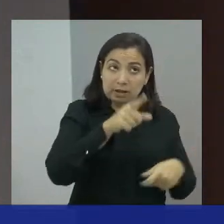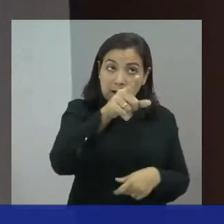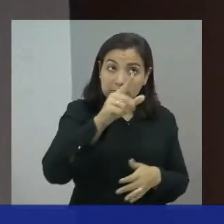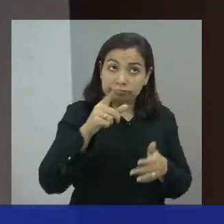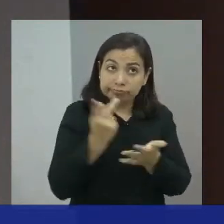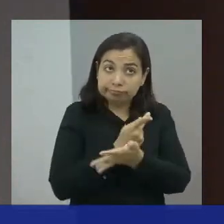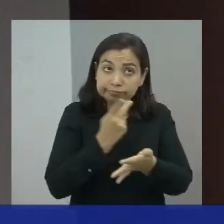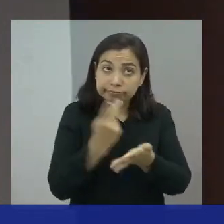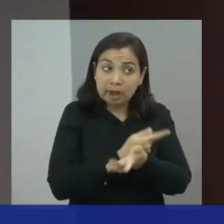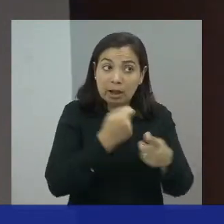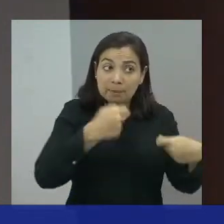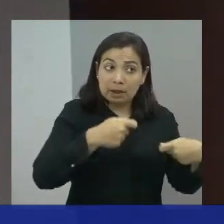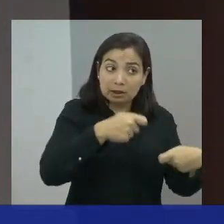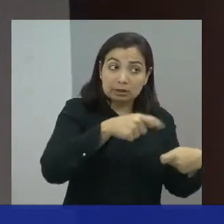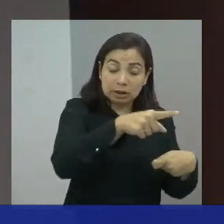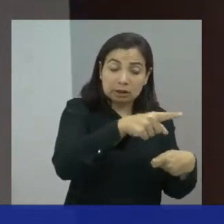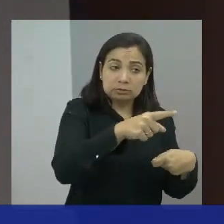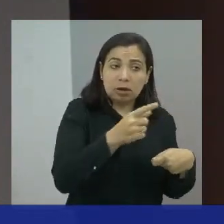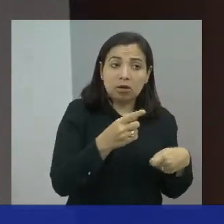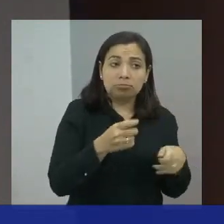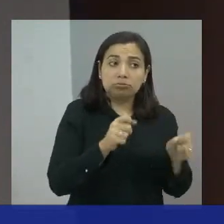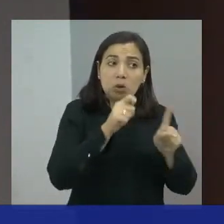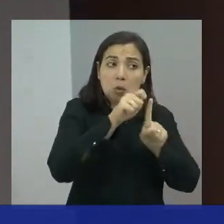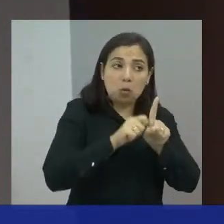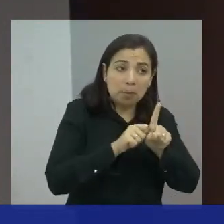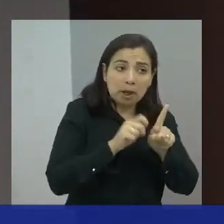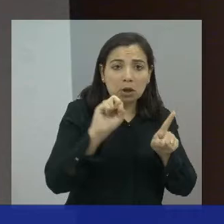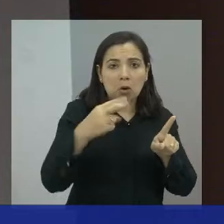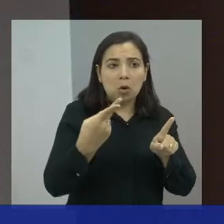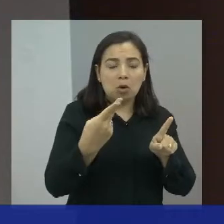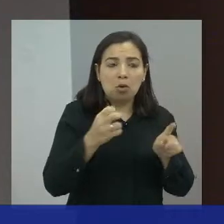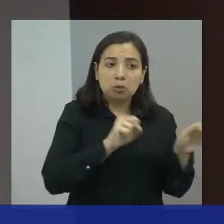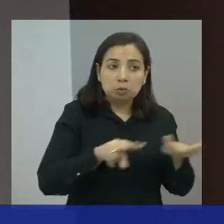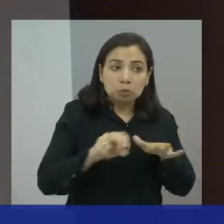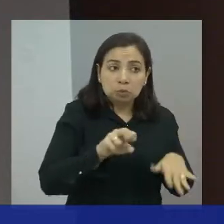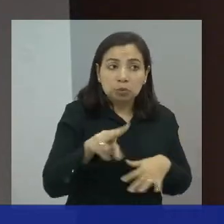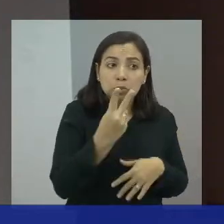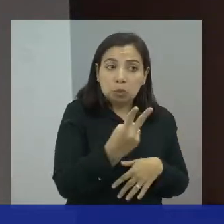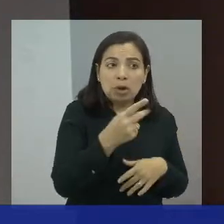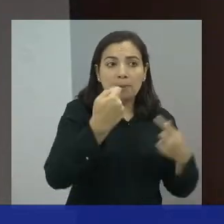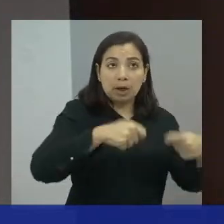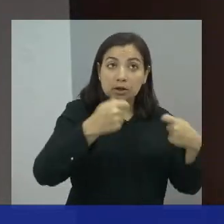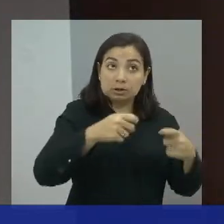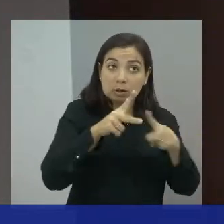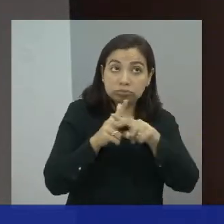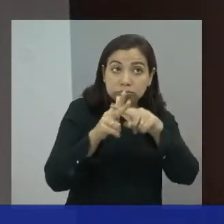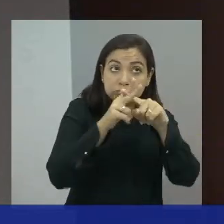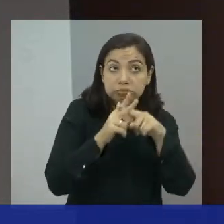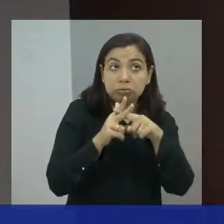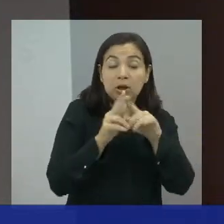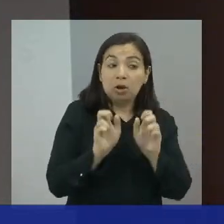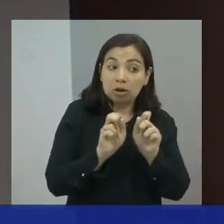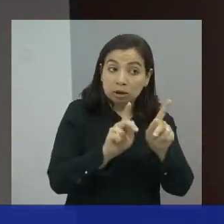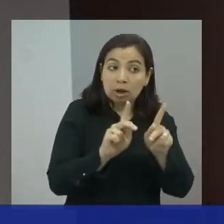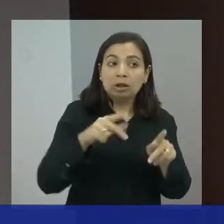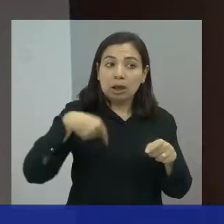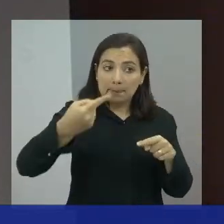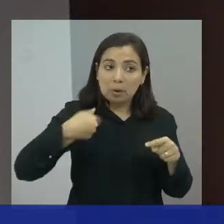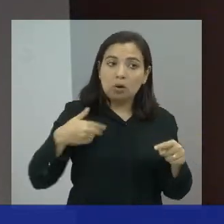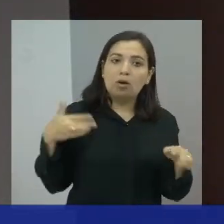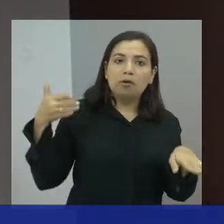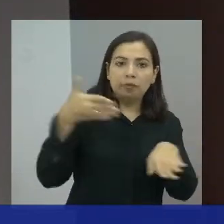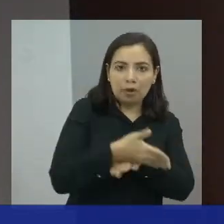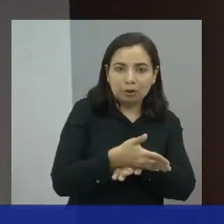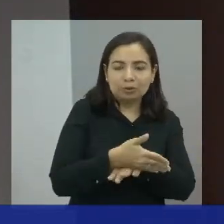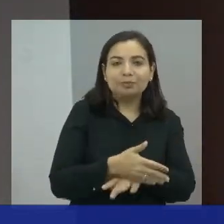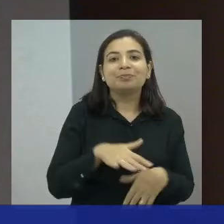pessoa se regularize. E na outra metade das vezes, ele lavrou um auto de infração, às vezes já